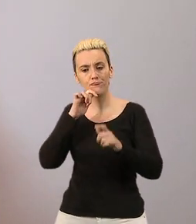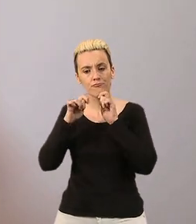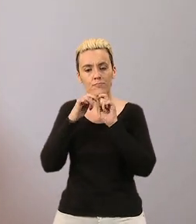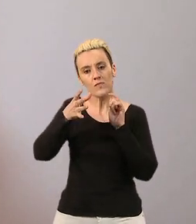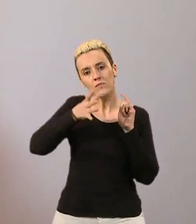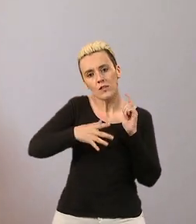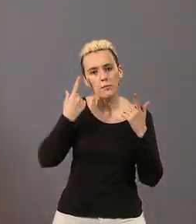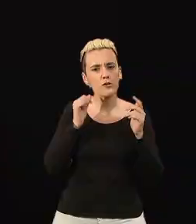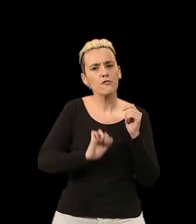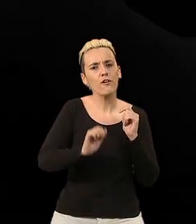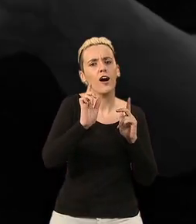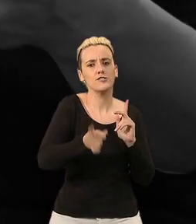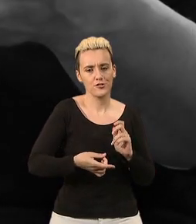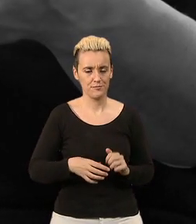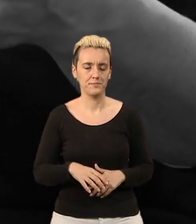repertório deste trio.